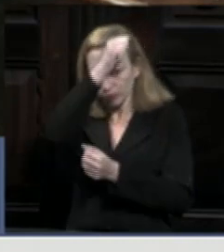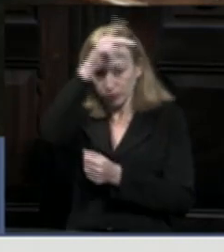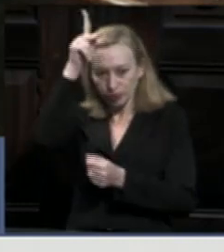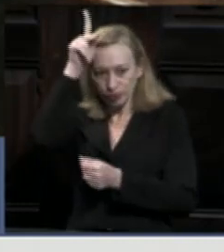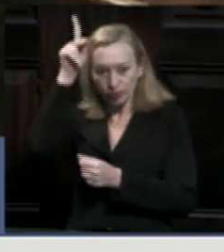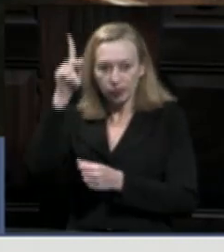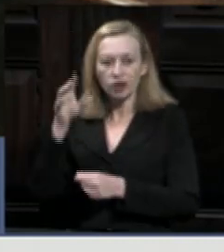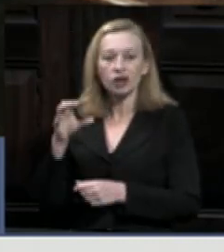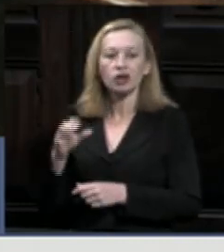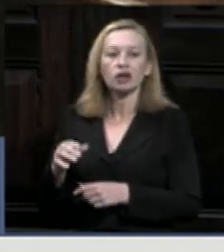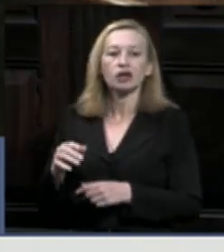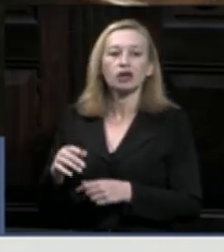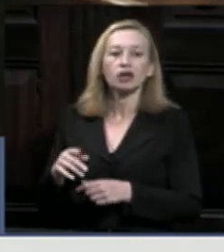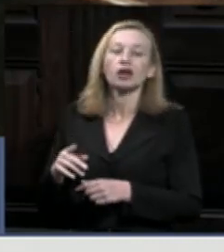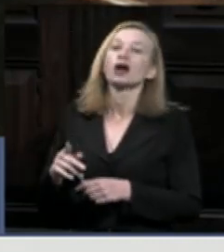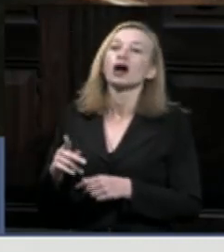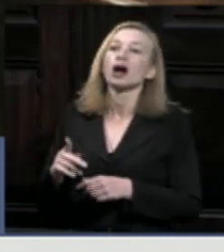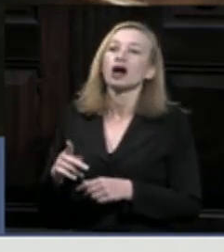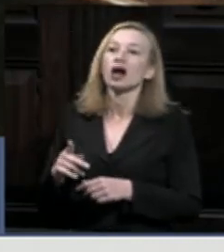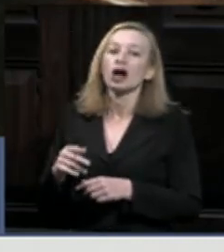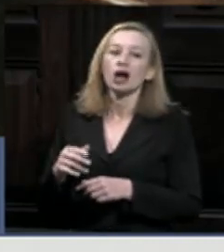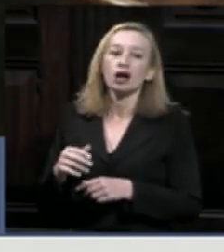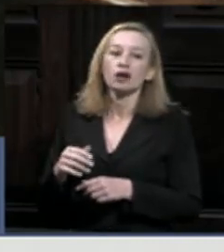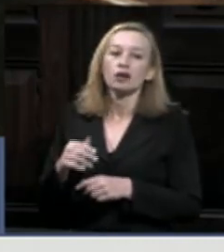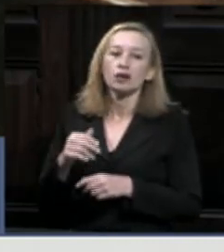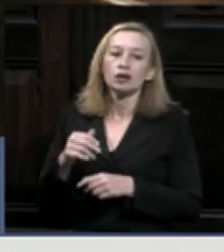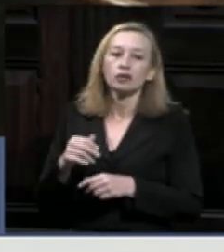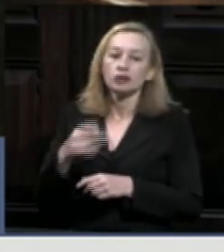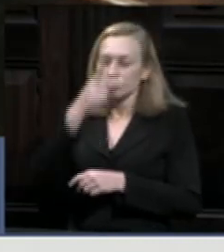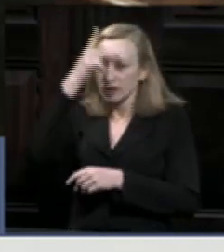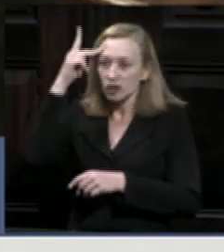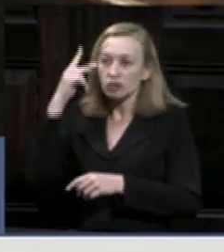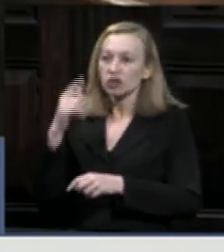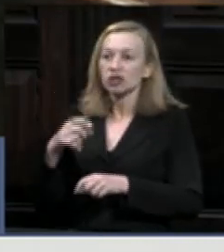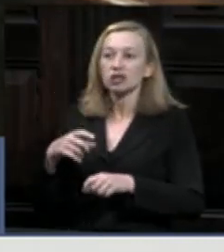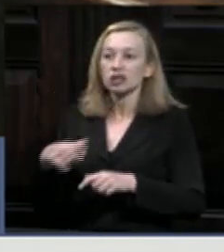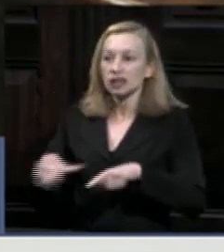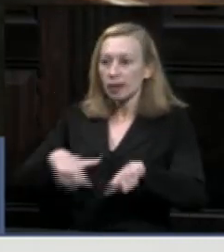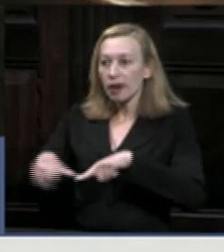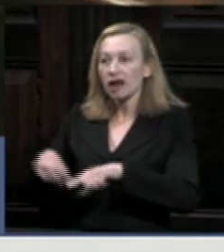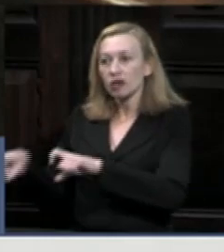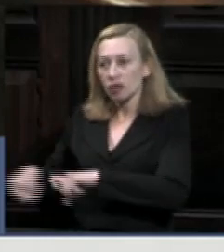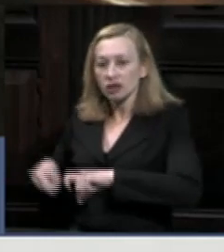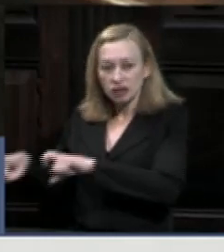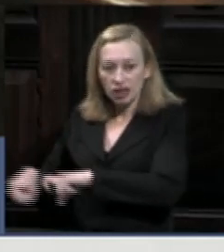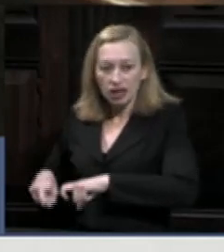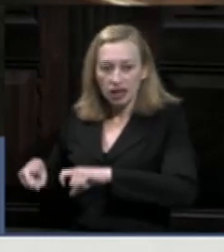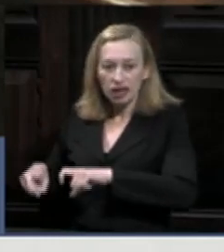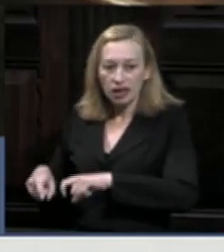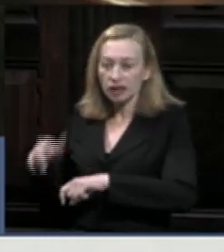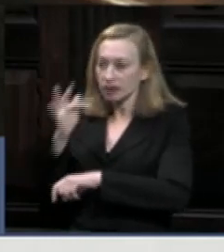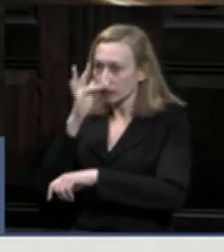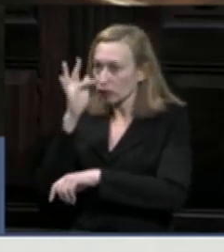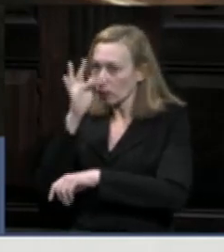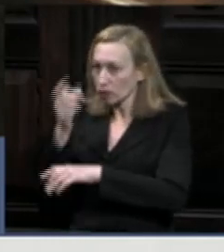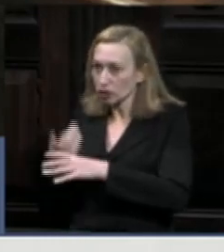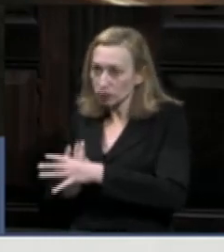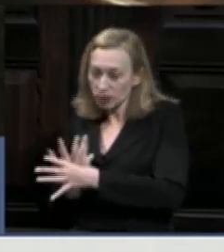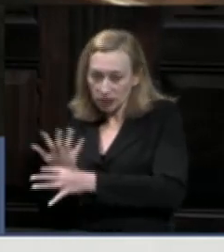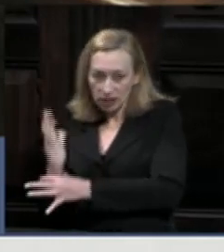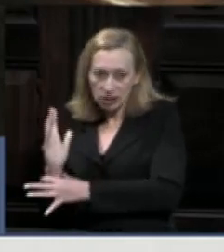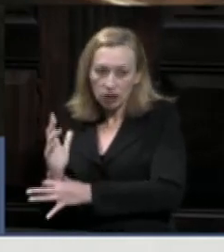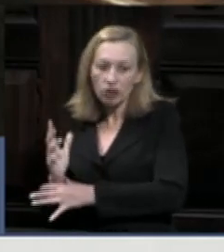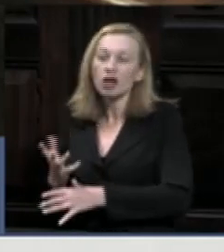colaboração com a frente parlamentar de economia solidária sobre essa questão o cadeg depois eu dou juliane recebemos o meu